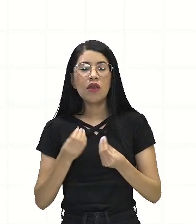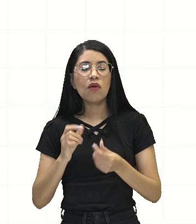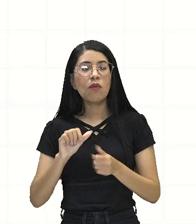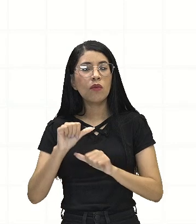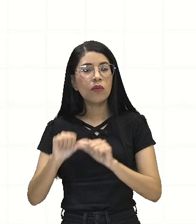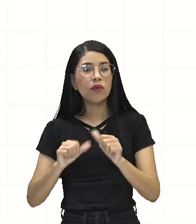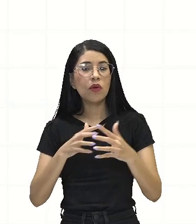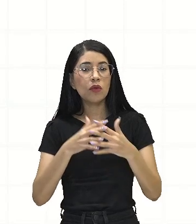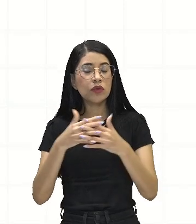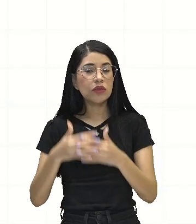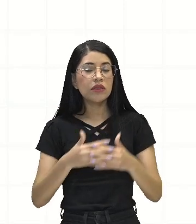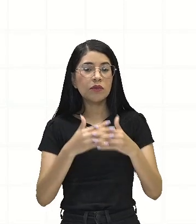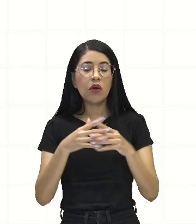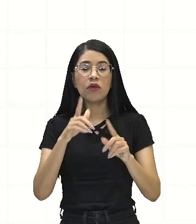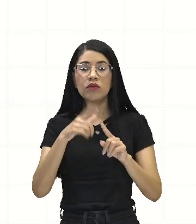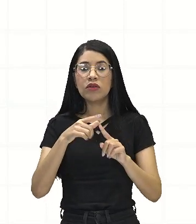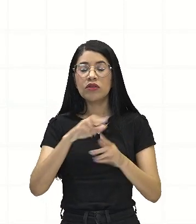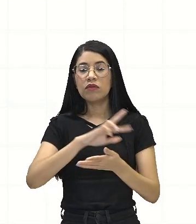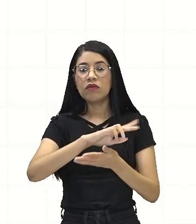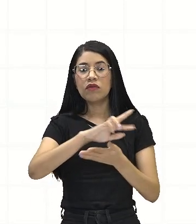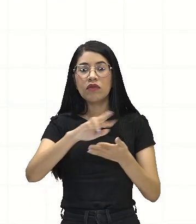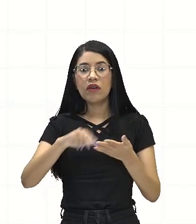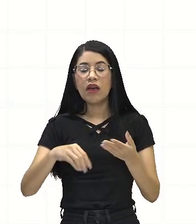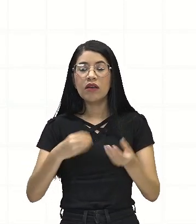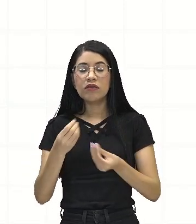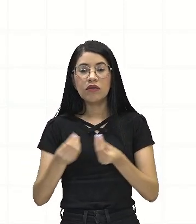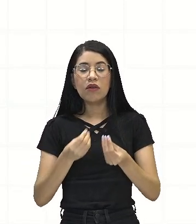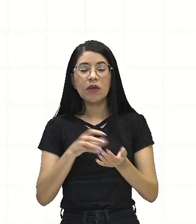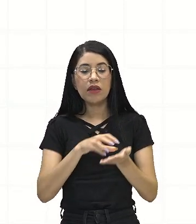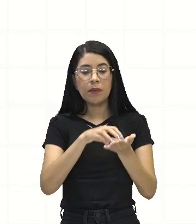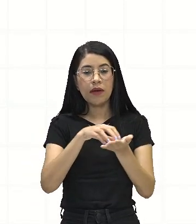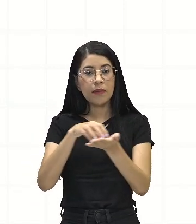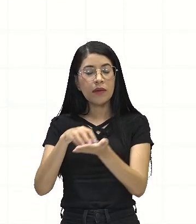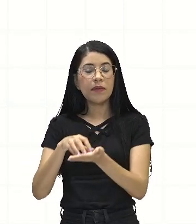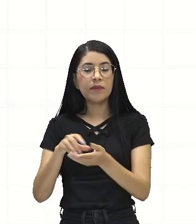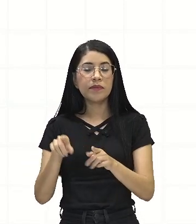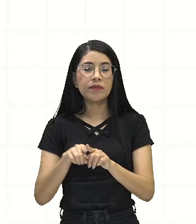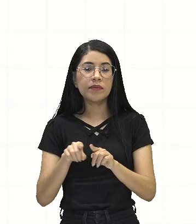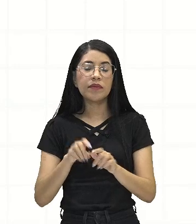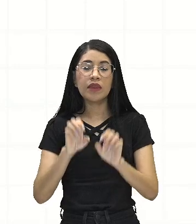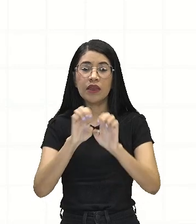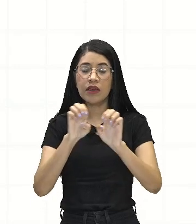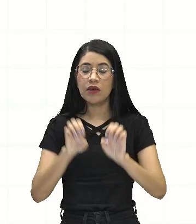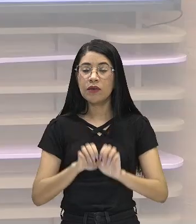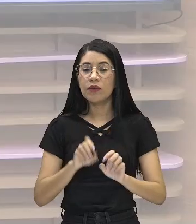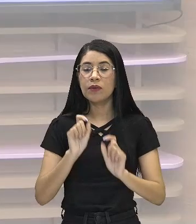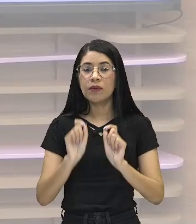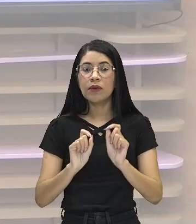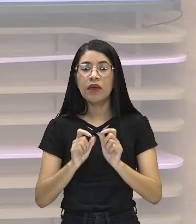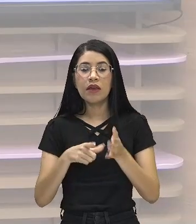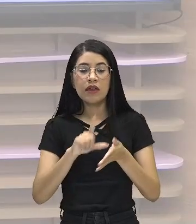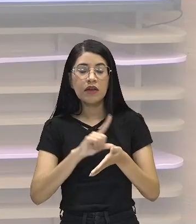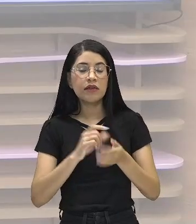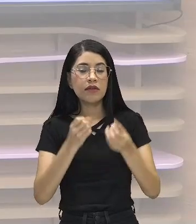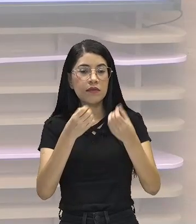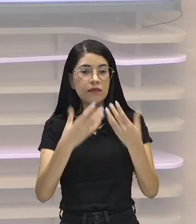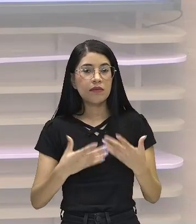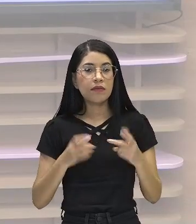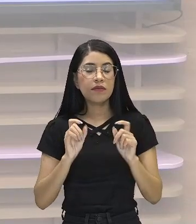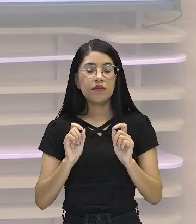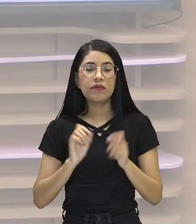o século XVIII do algodão, da cana-de-açúcar também, que acaba ali diminuindo um pouco seu território, mas ao longo